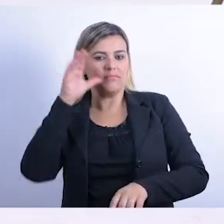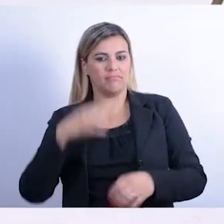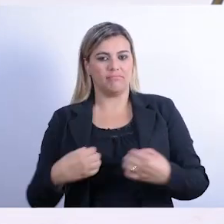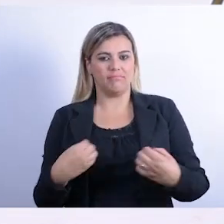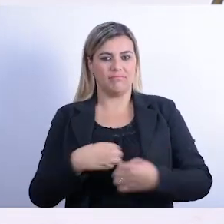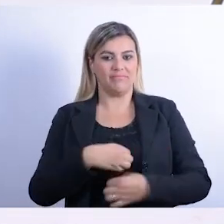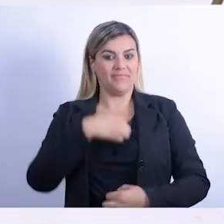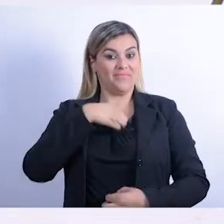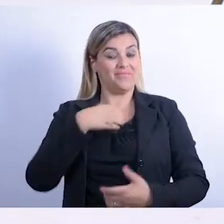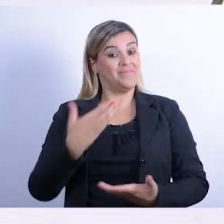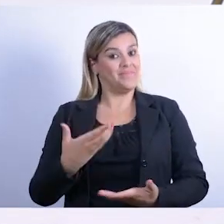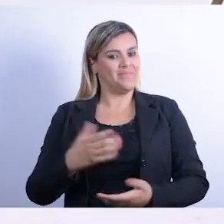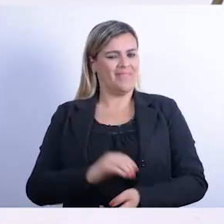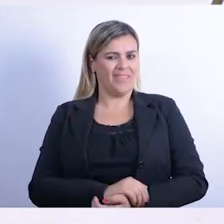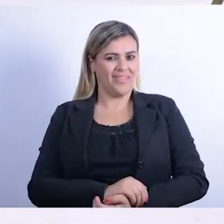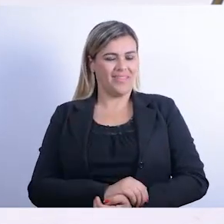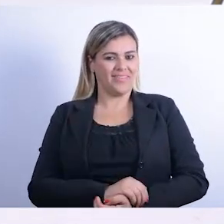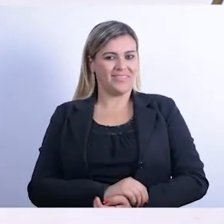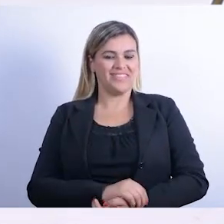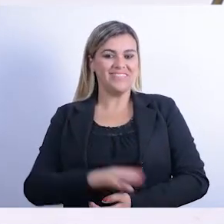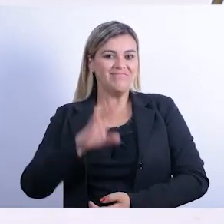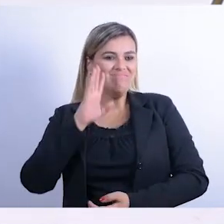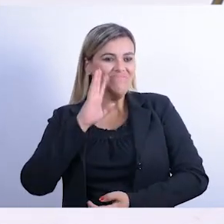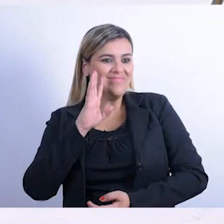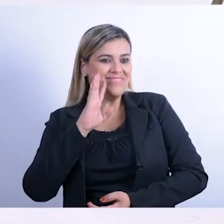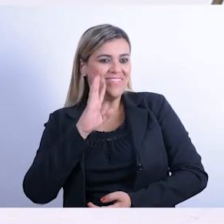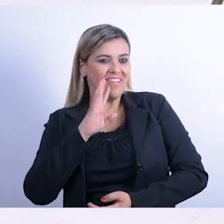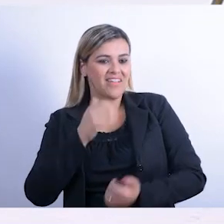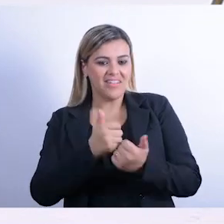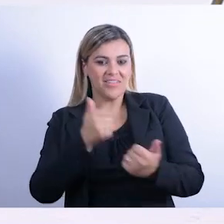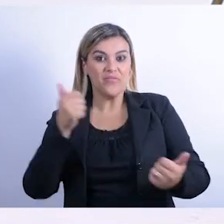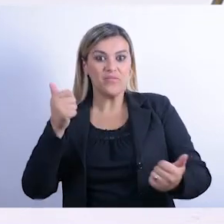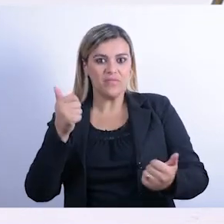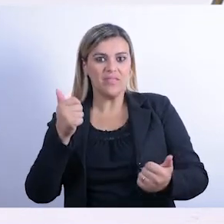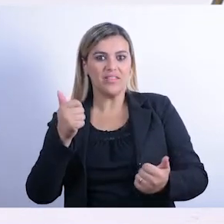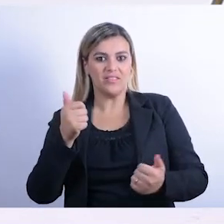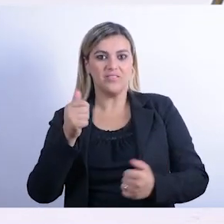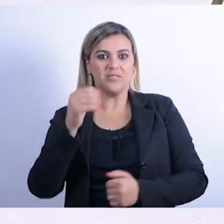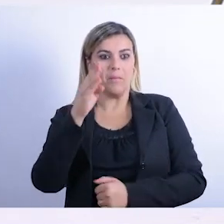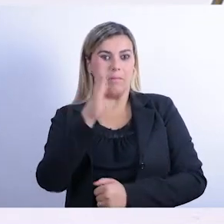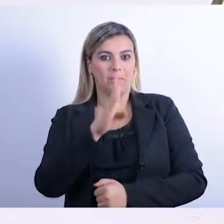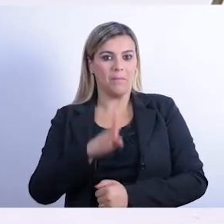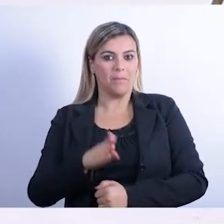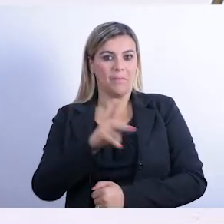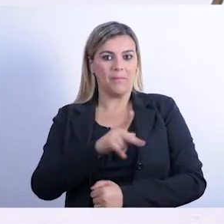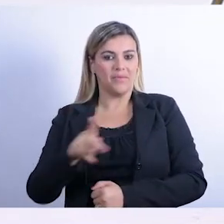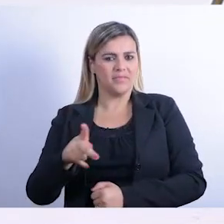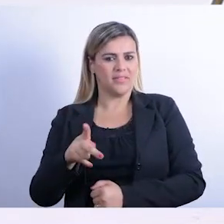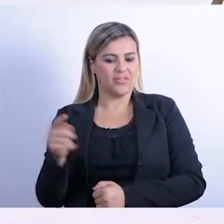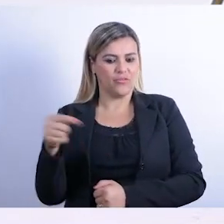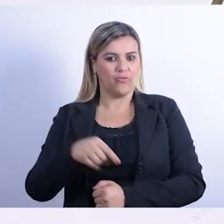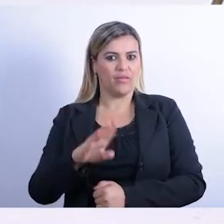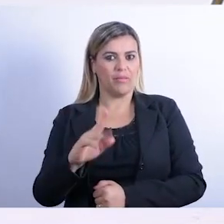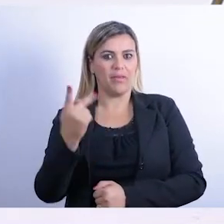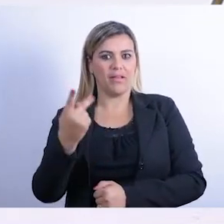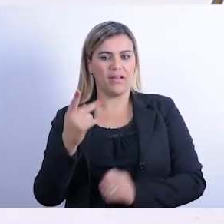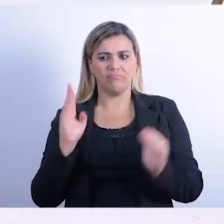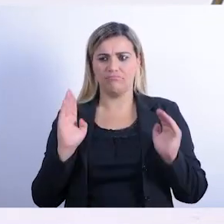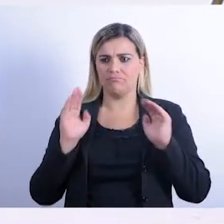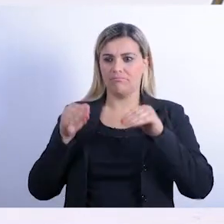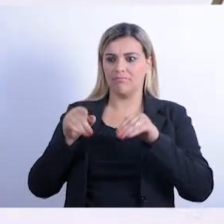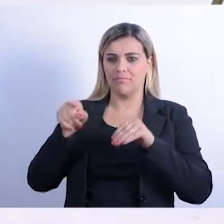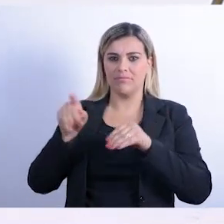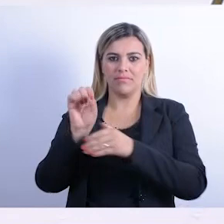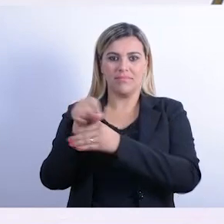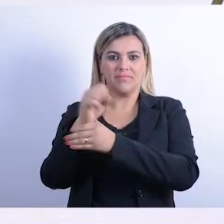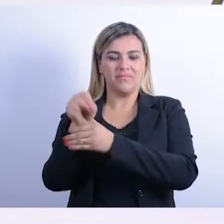lá de terno e gravata, e, de repente, a vice-presidente, o gabinete da vice-presidente da República, com todo o seu aparato